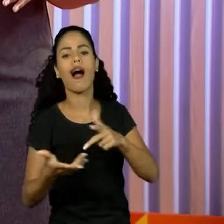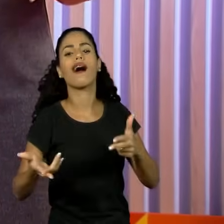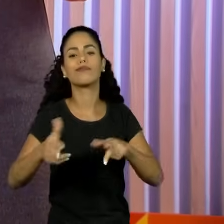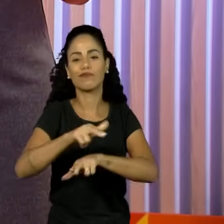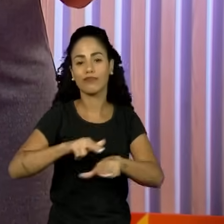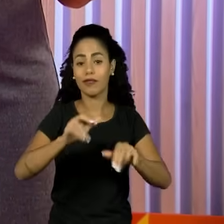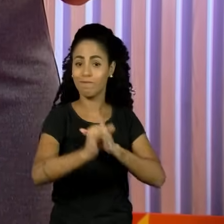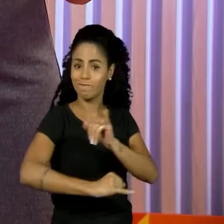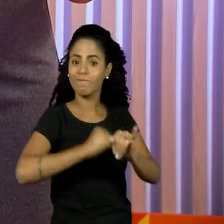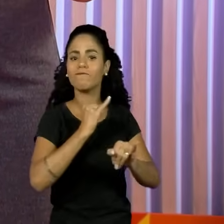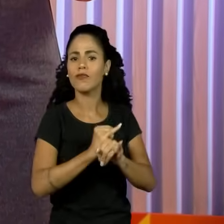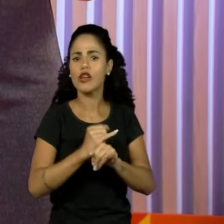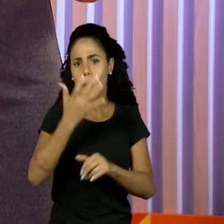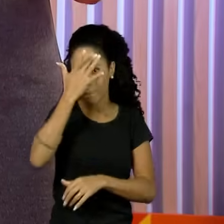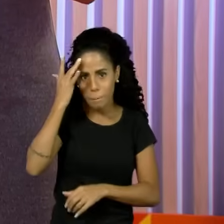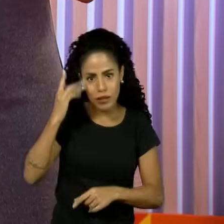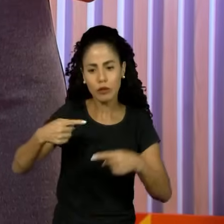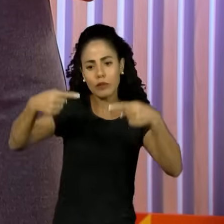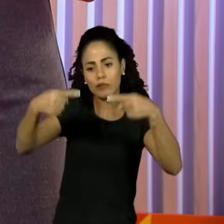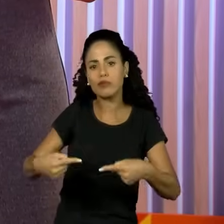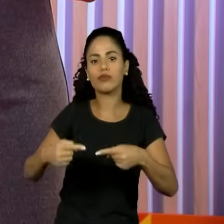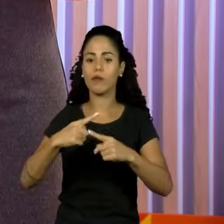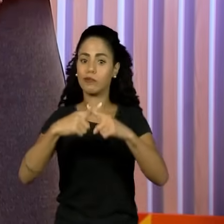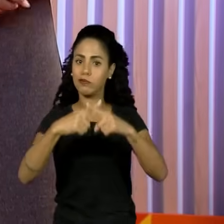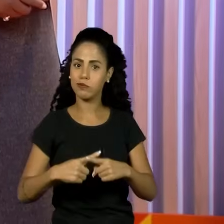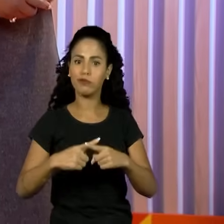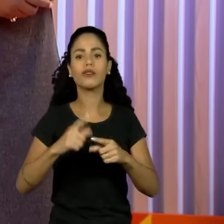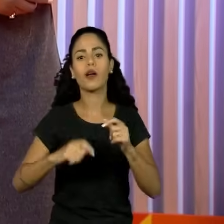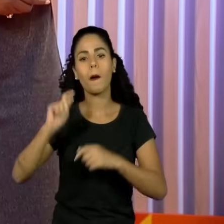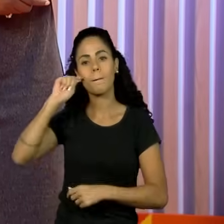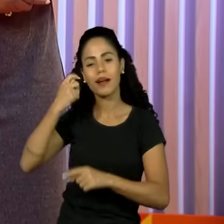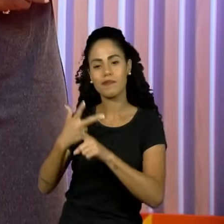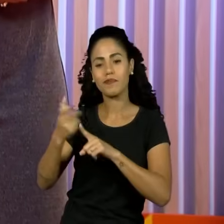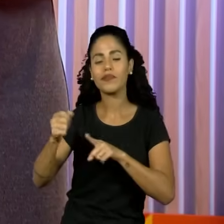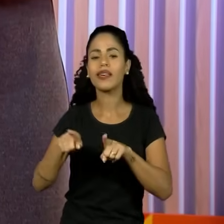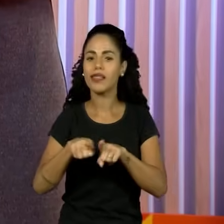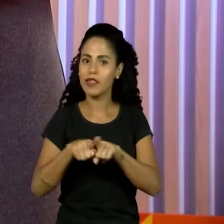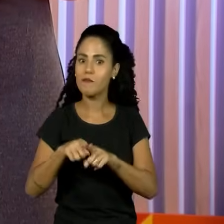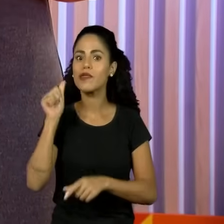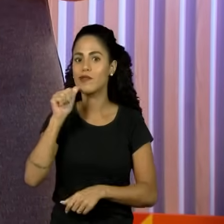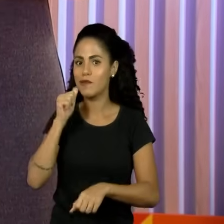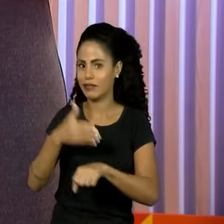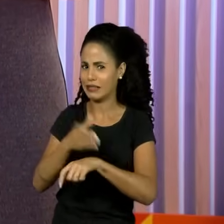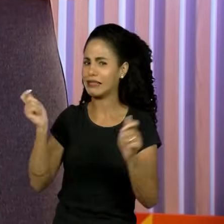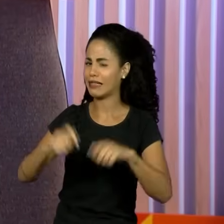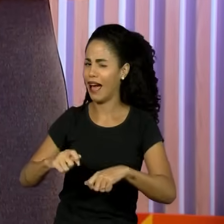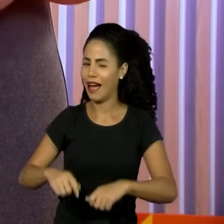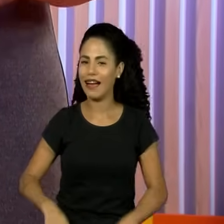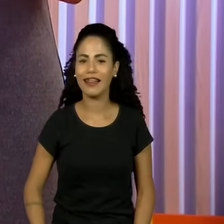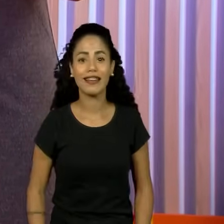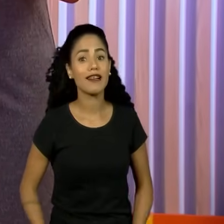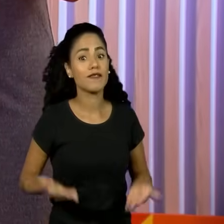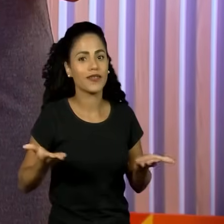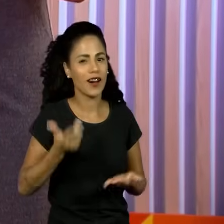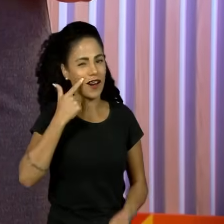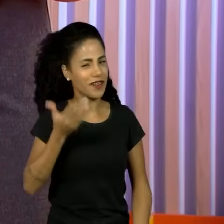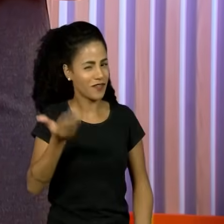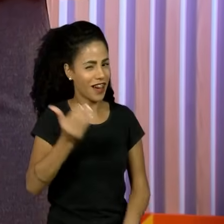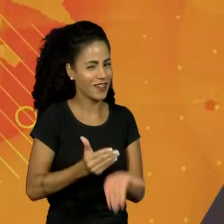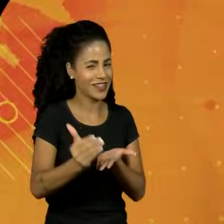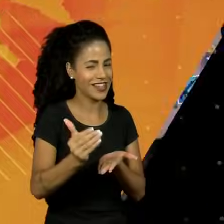afrogames, competidores vencedores e negros e da presença feminina nesse universo. Segue o